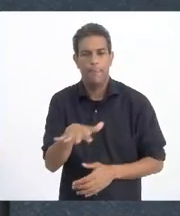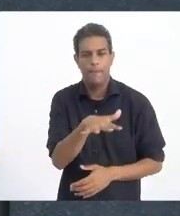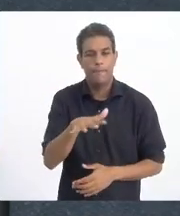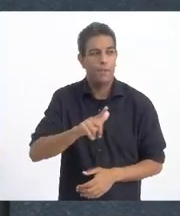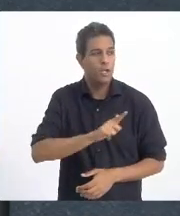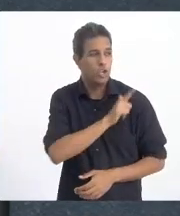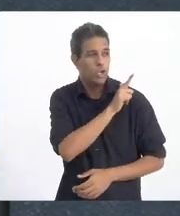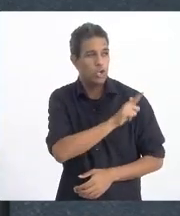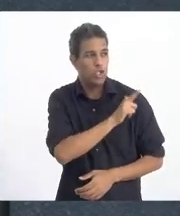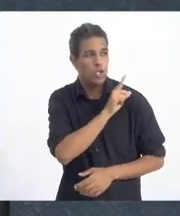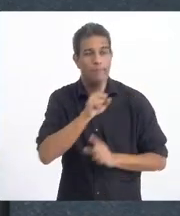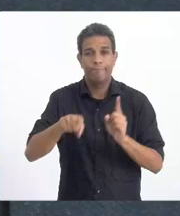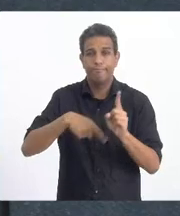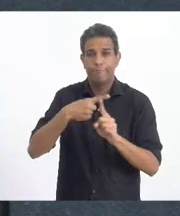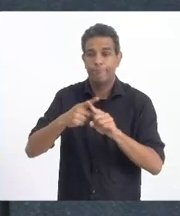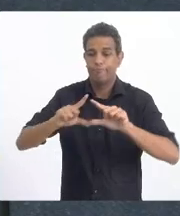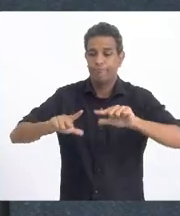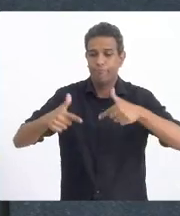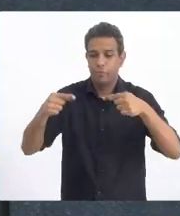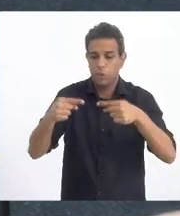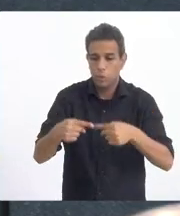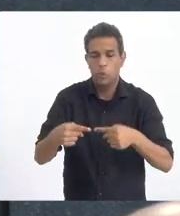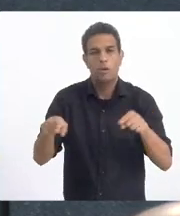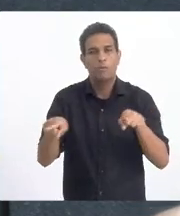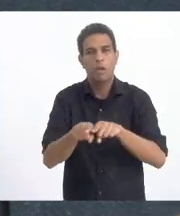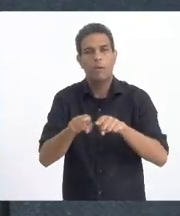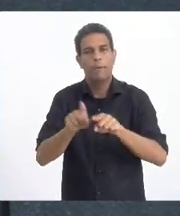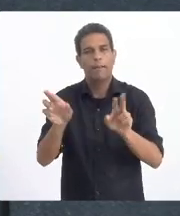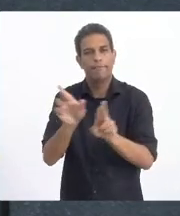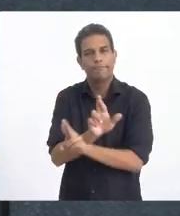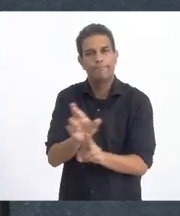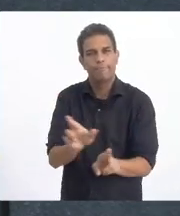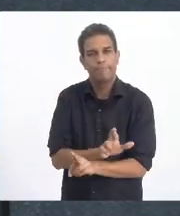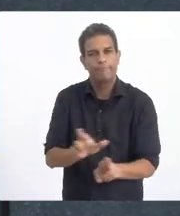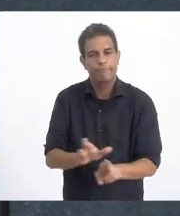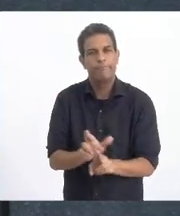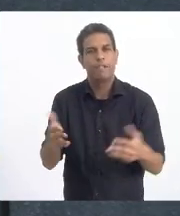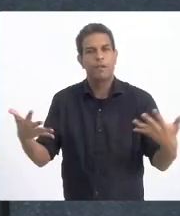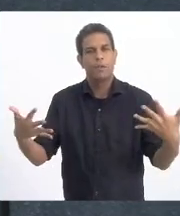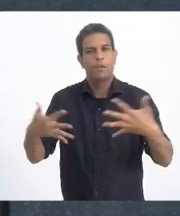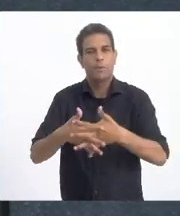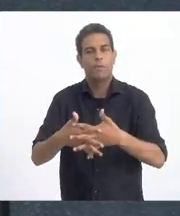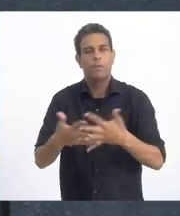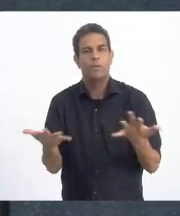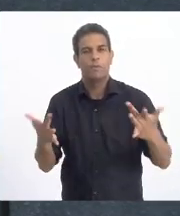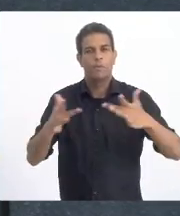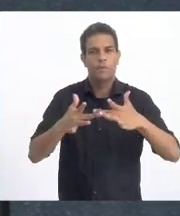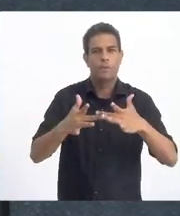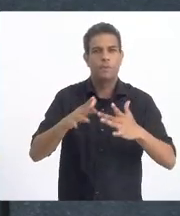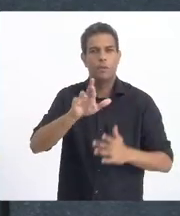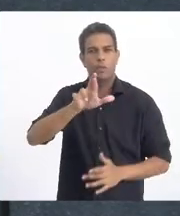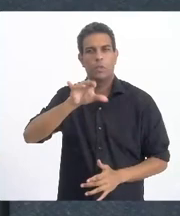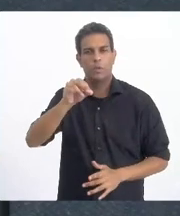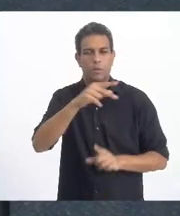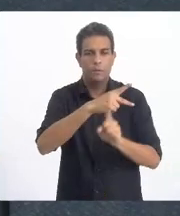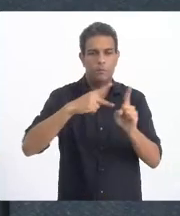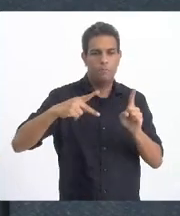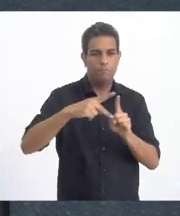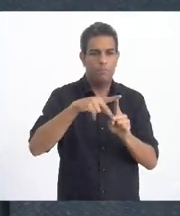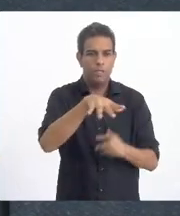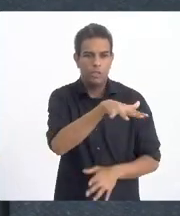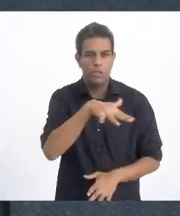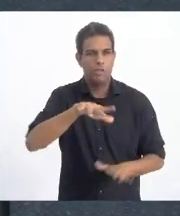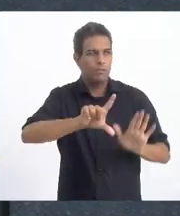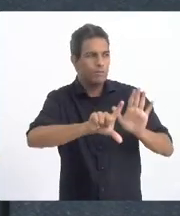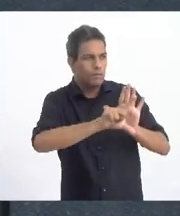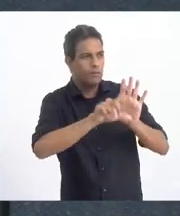do fundo de nativos e pensionistas em relação, particularmente, à vinculação ao Rio Previdência, à medida que a lei geral,